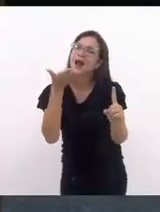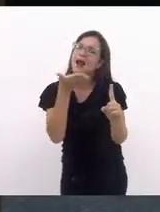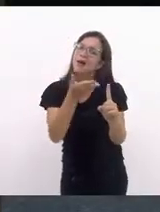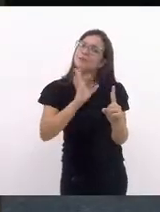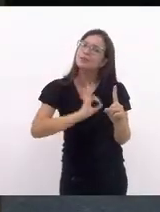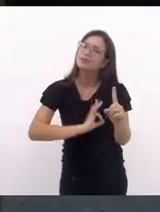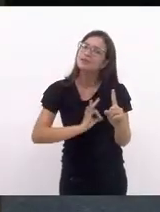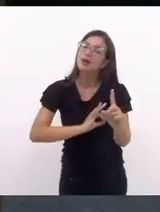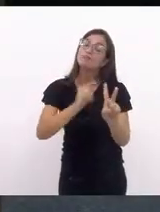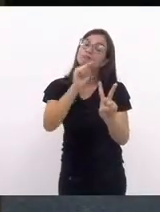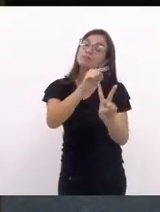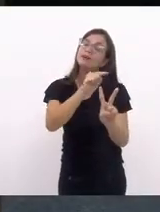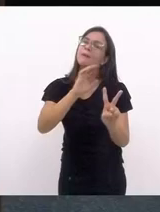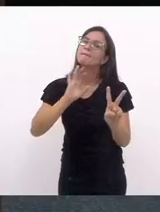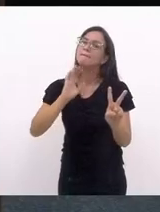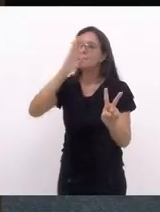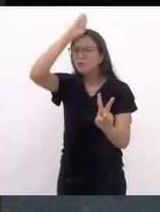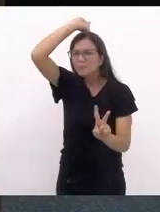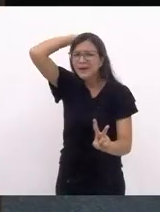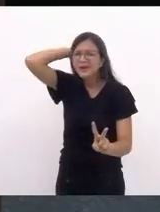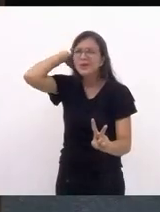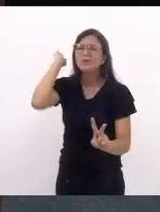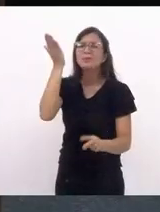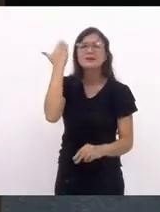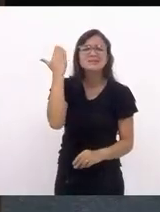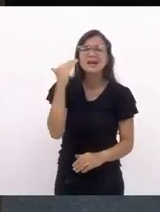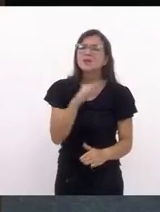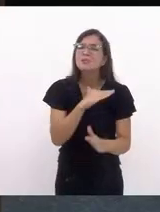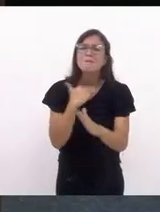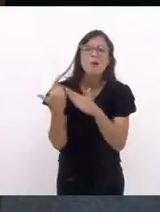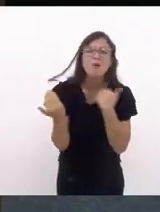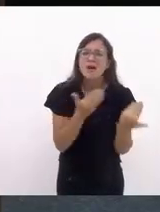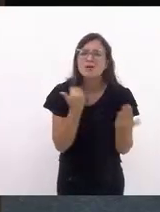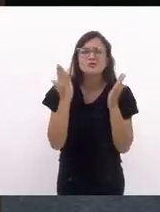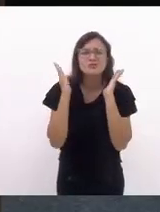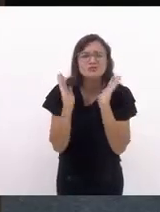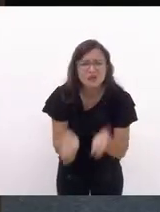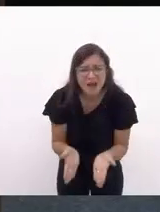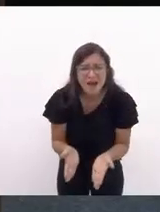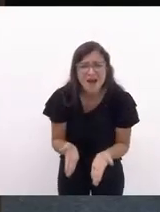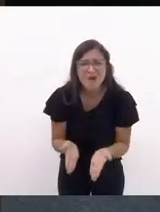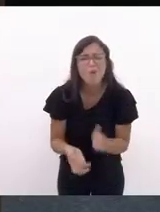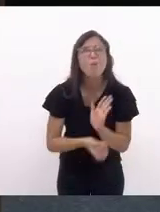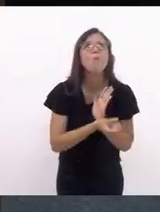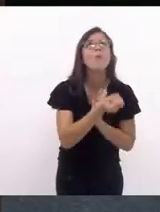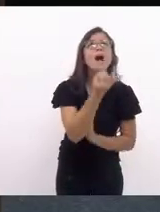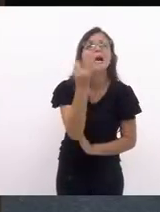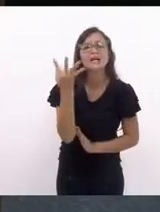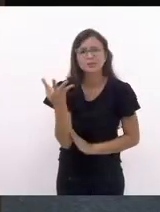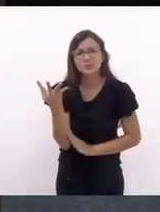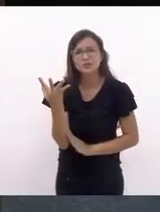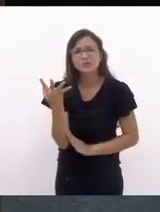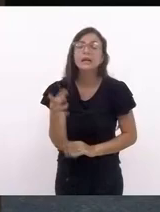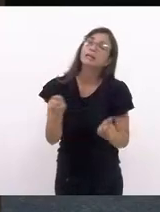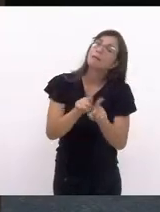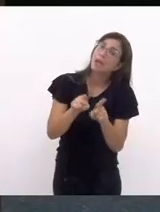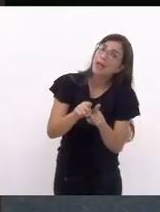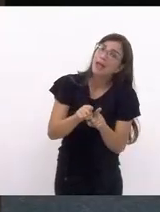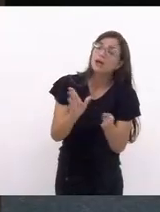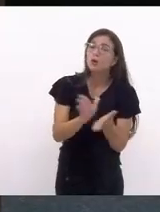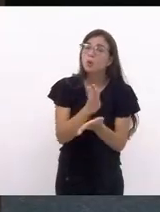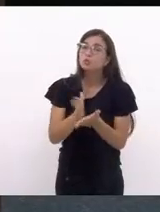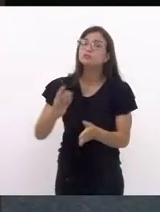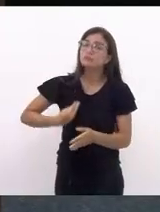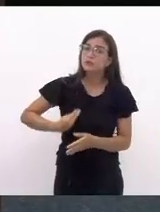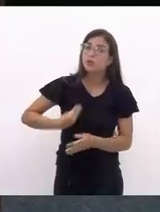e os bombeiros que já faleceram como também aqueles que ainda estão vivos ninguém no